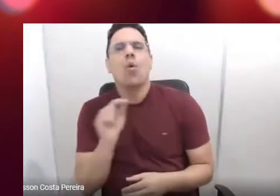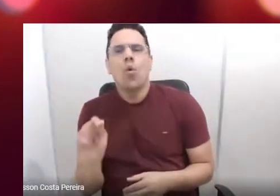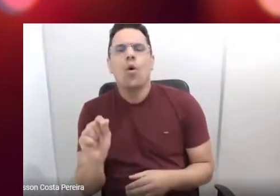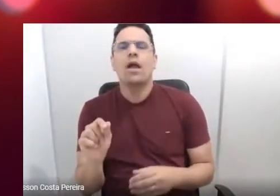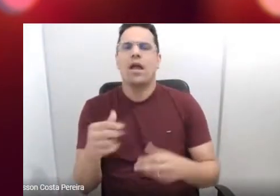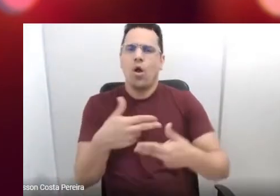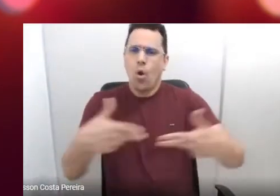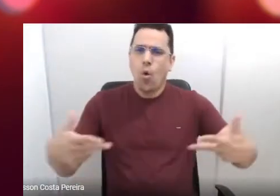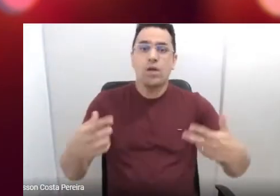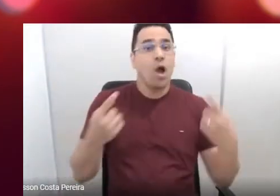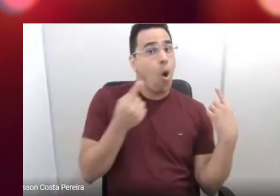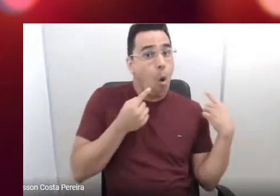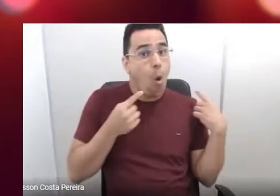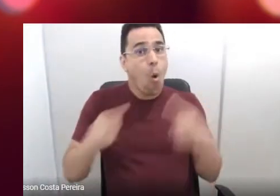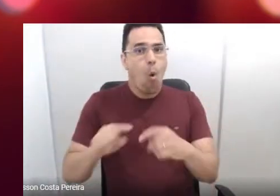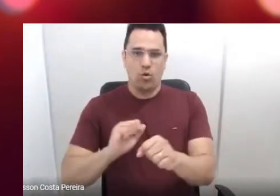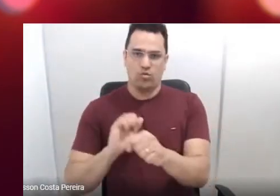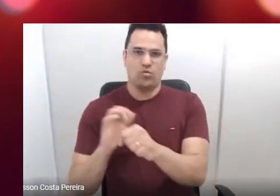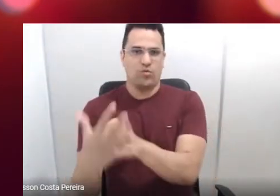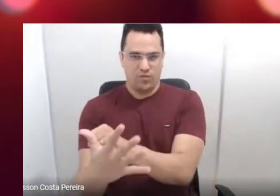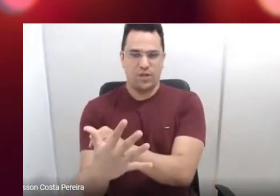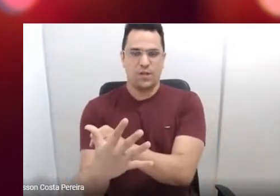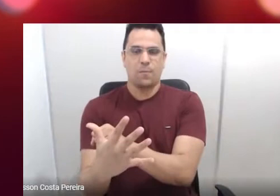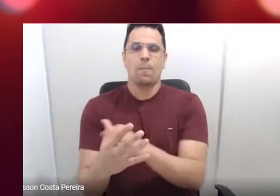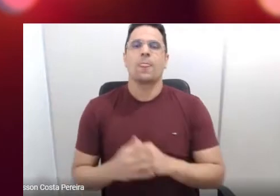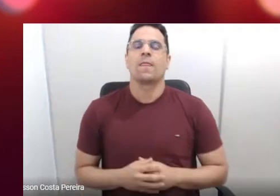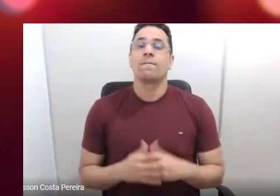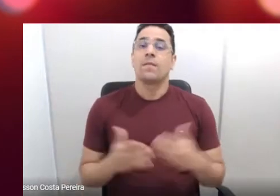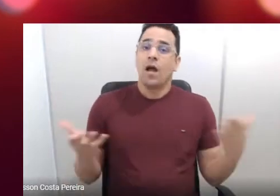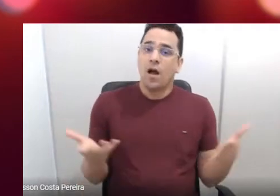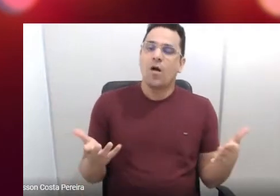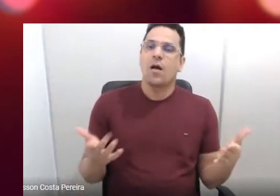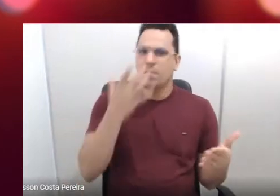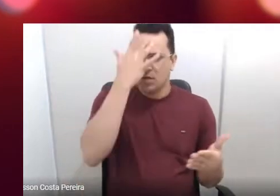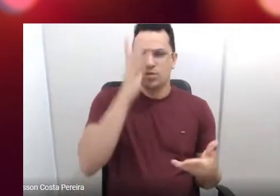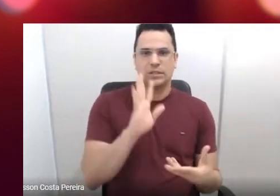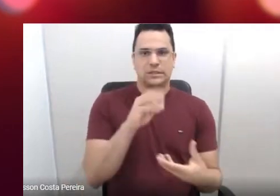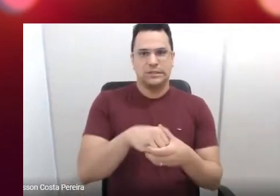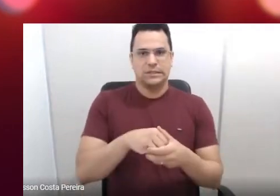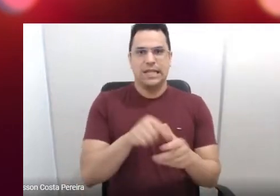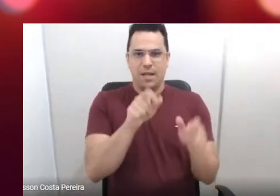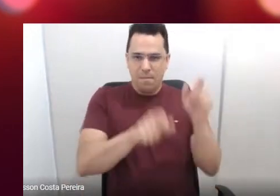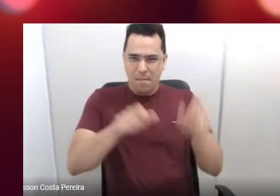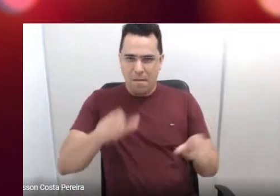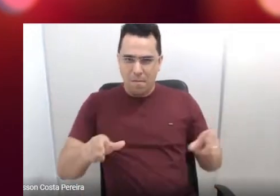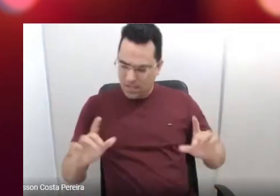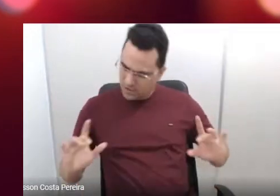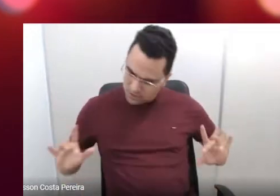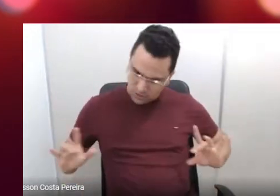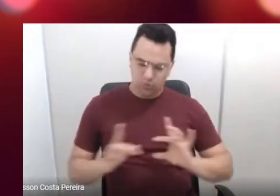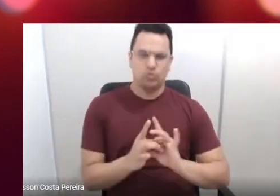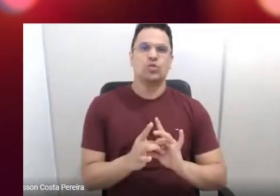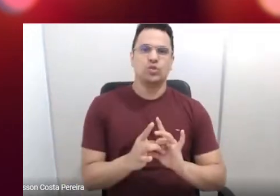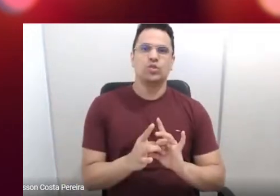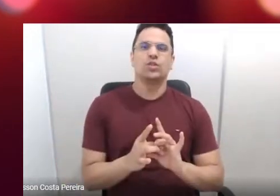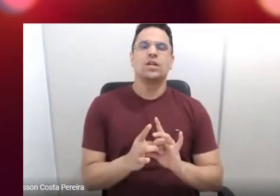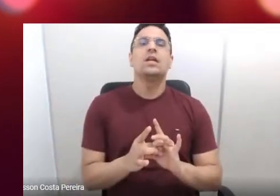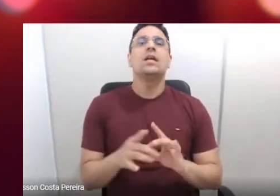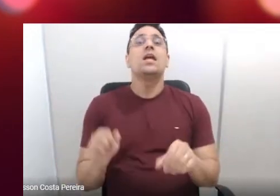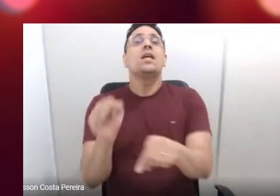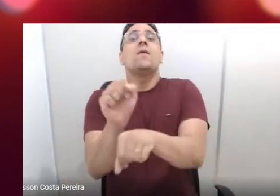de combate ao Covid. Nesse momento, os membros da comunidade interna se uniram para realizar